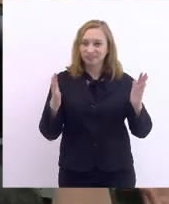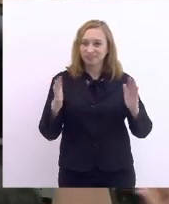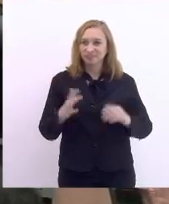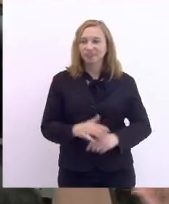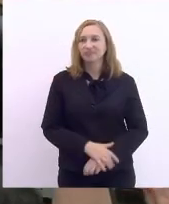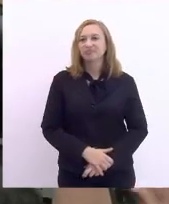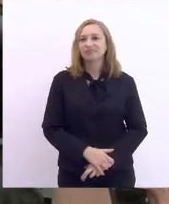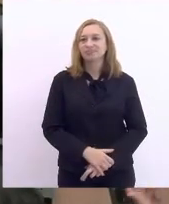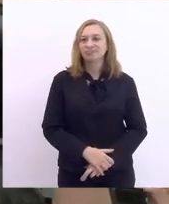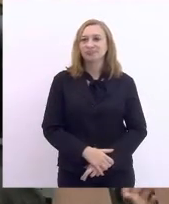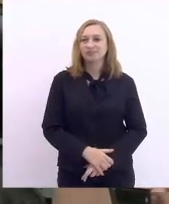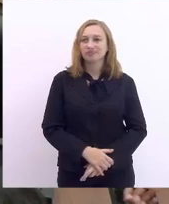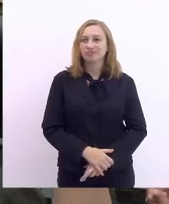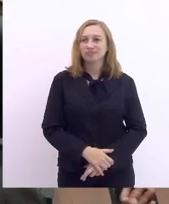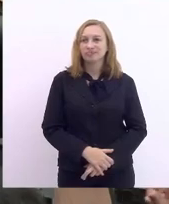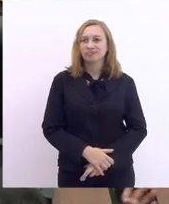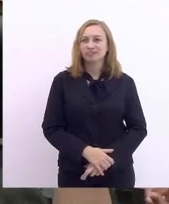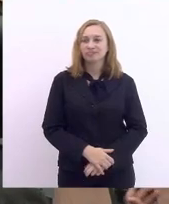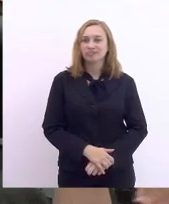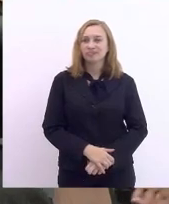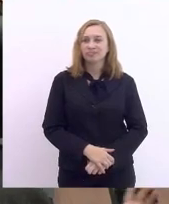E aí